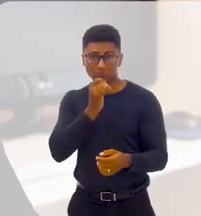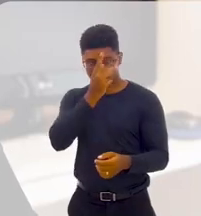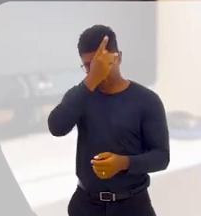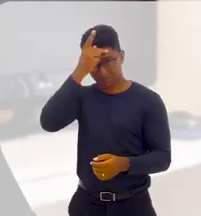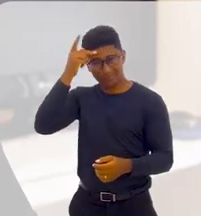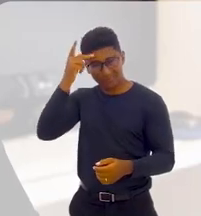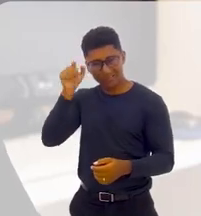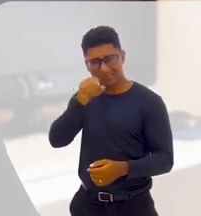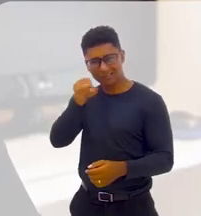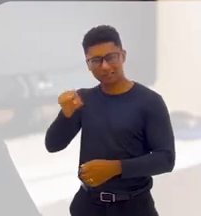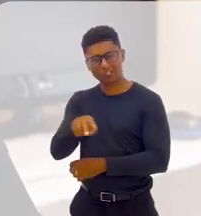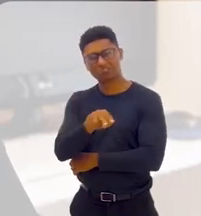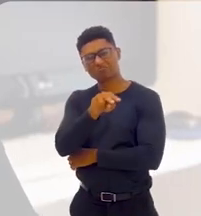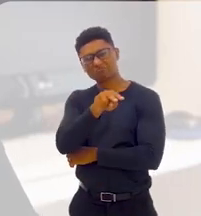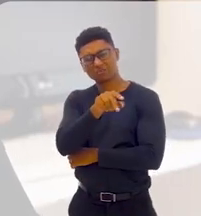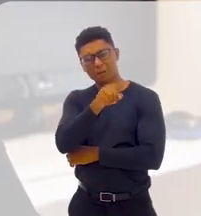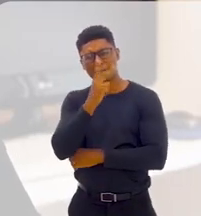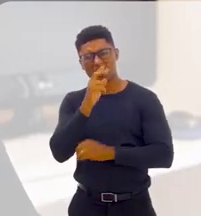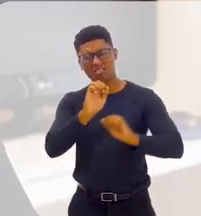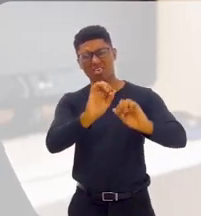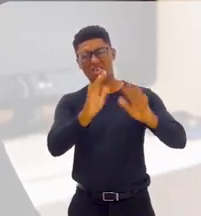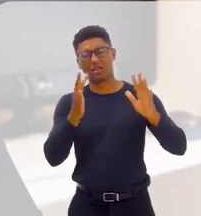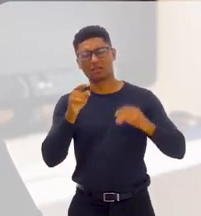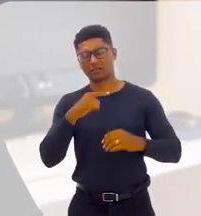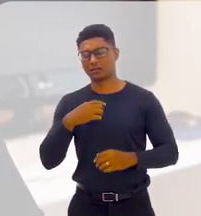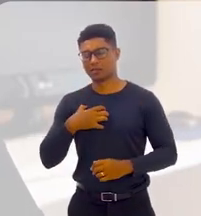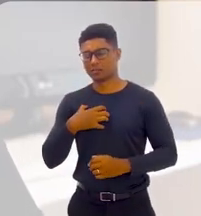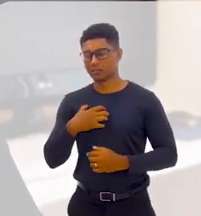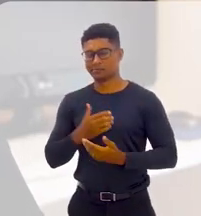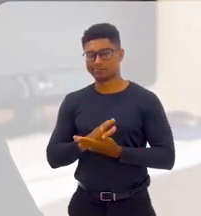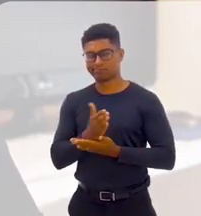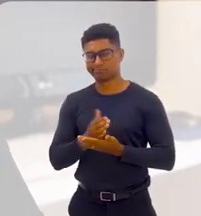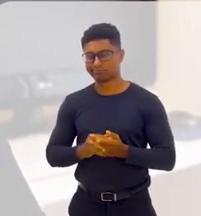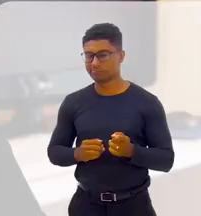com pessoas que se incomodam com esse brilho aí?